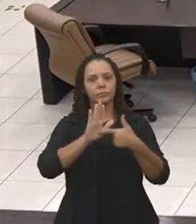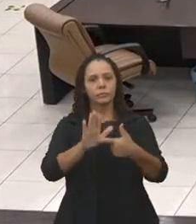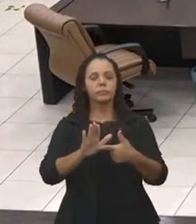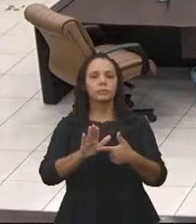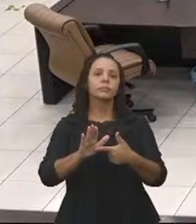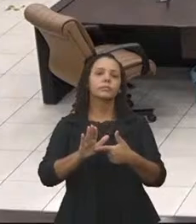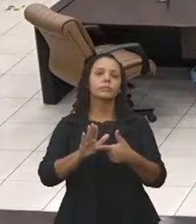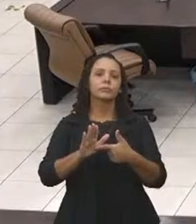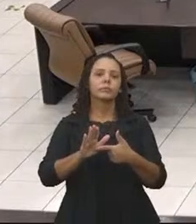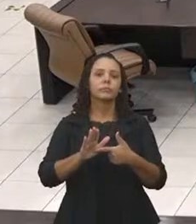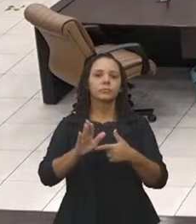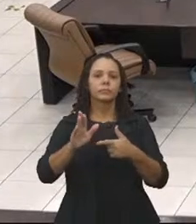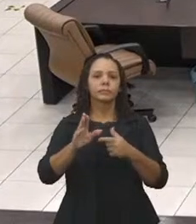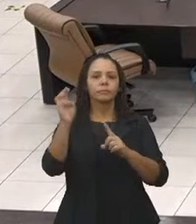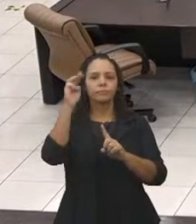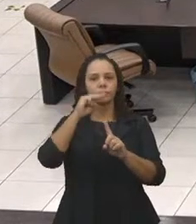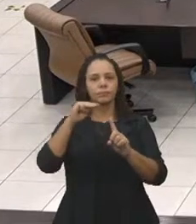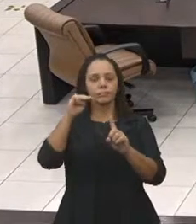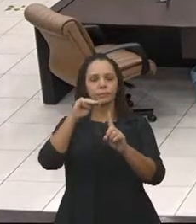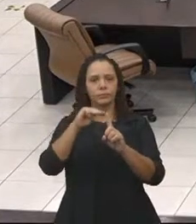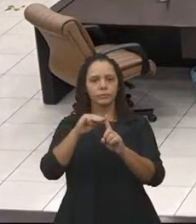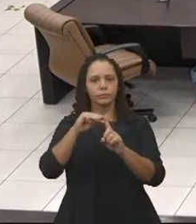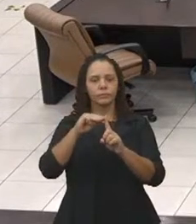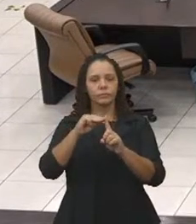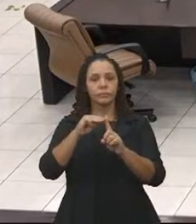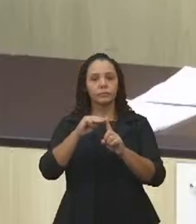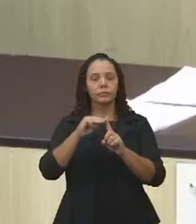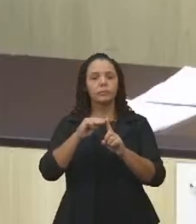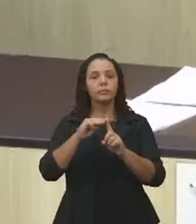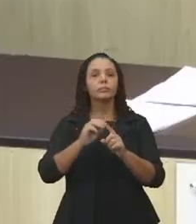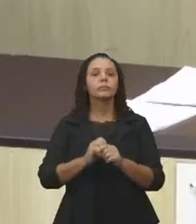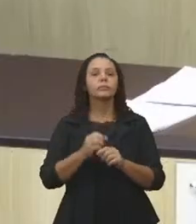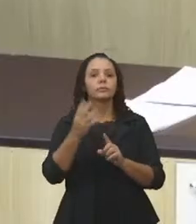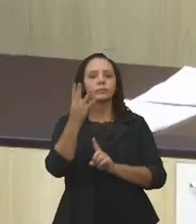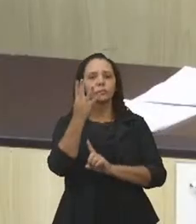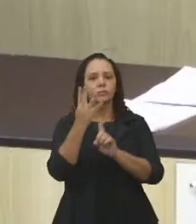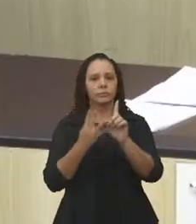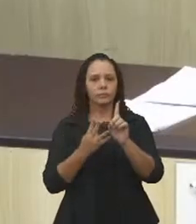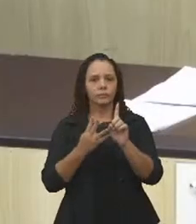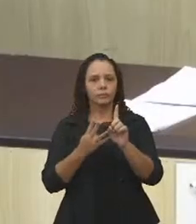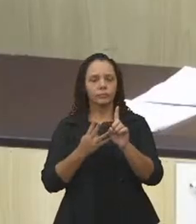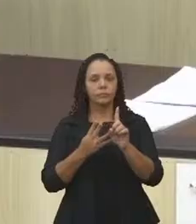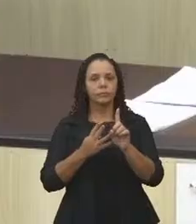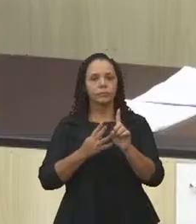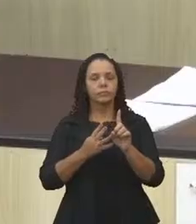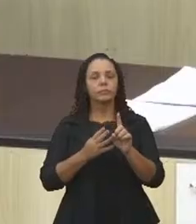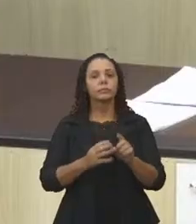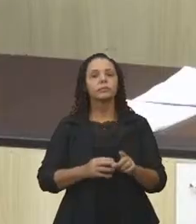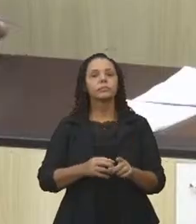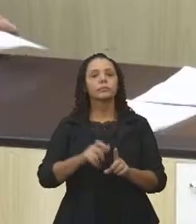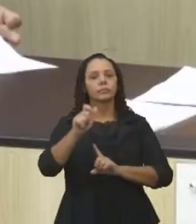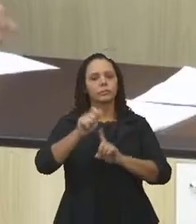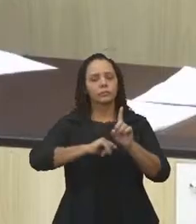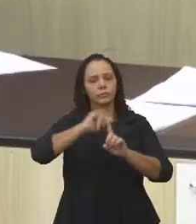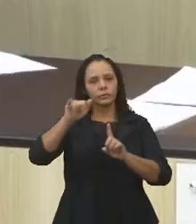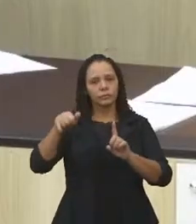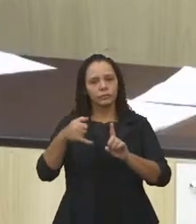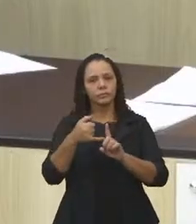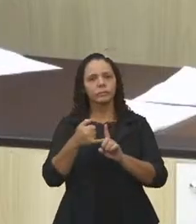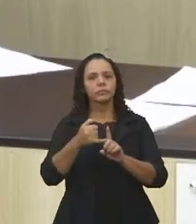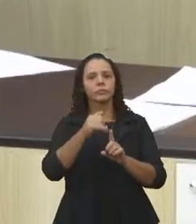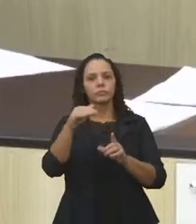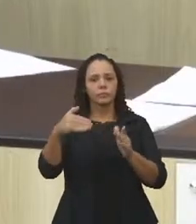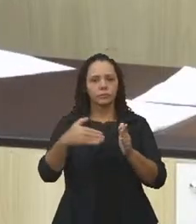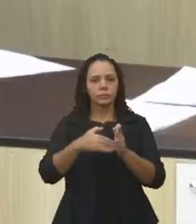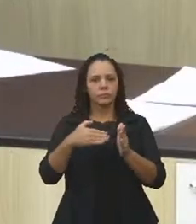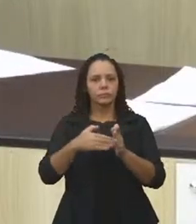do cumprimento das metas fiscais referentes ao quadrimestre de janeiro, fevereiro, março e